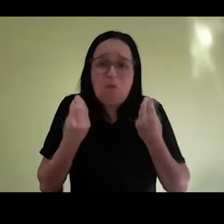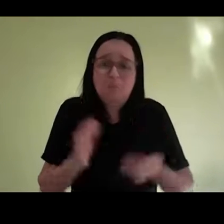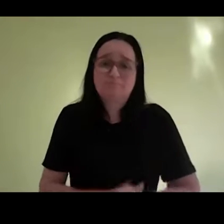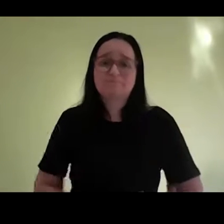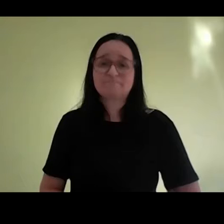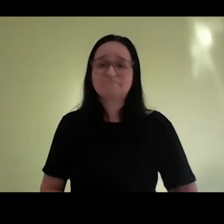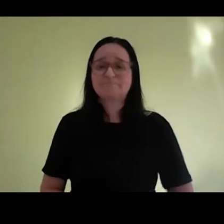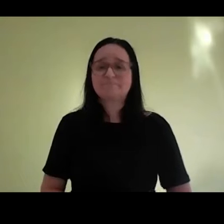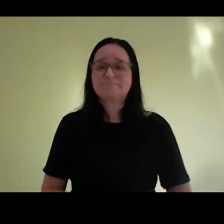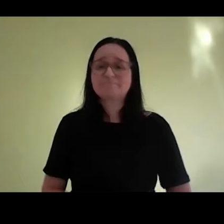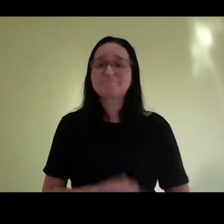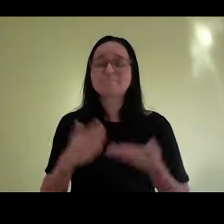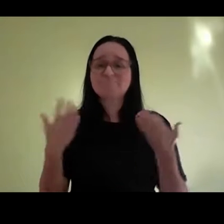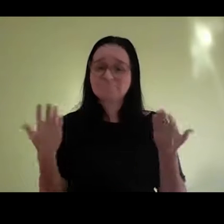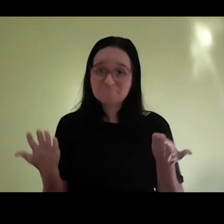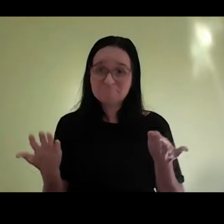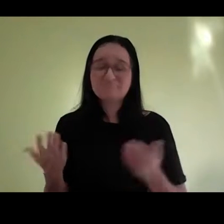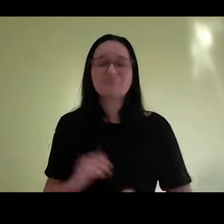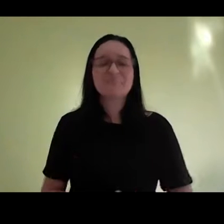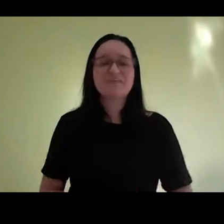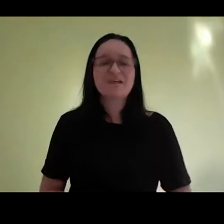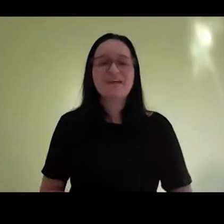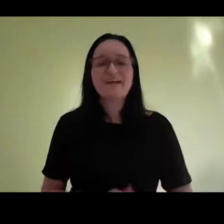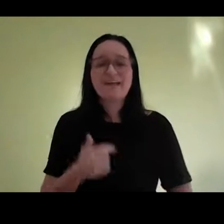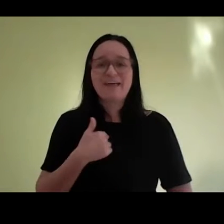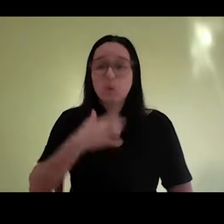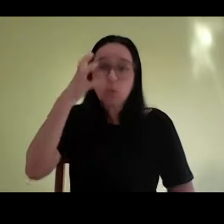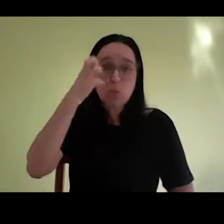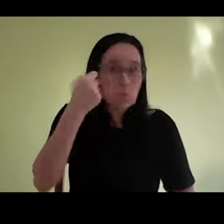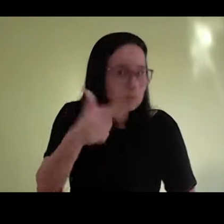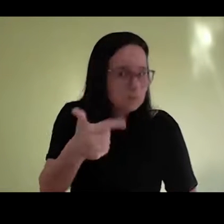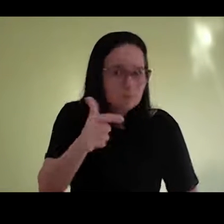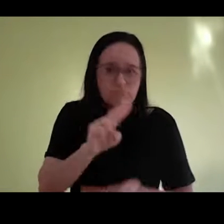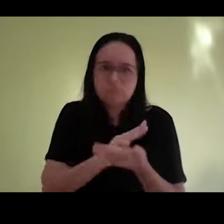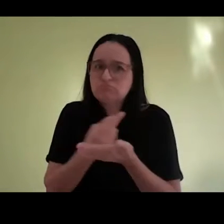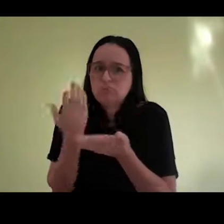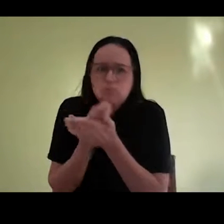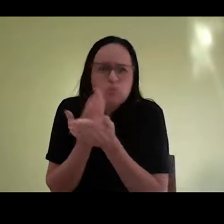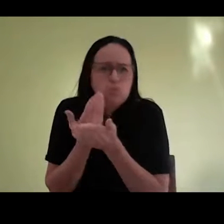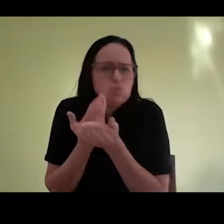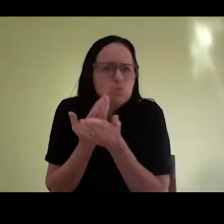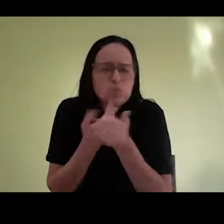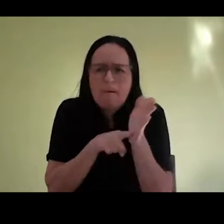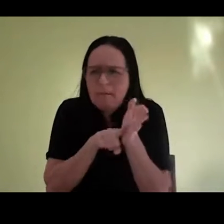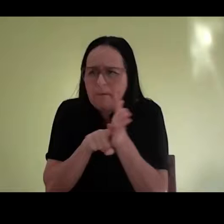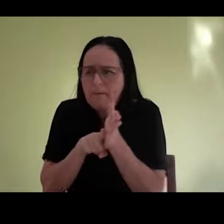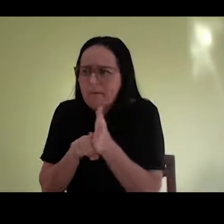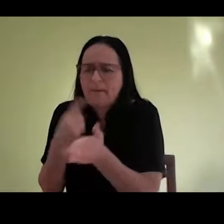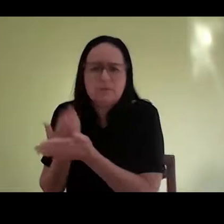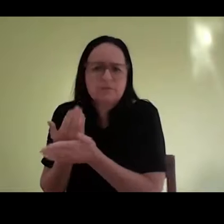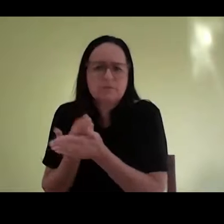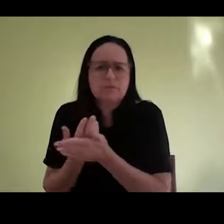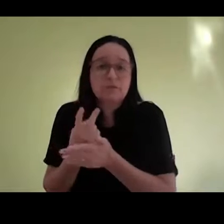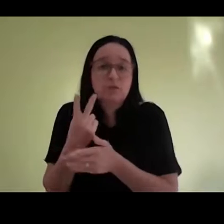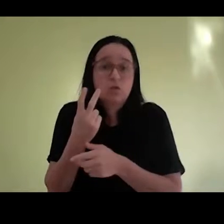Gente, a partir daquele momento, eu não dormi mais. Estudei, estudei, estudei. Há dois